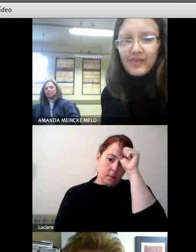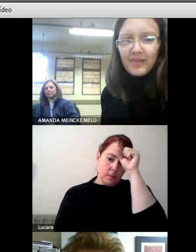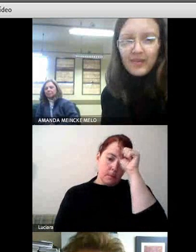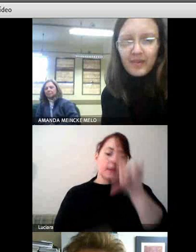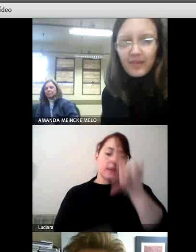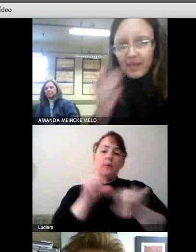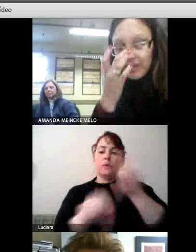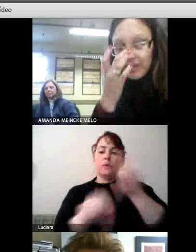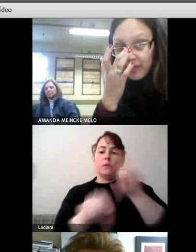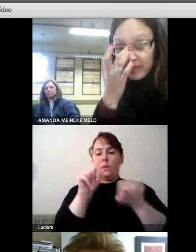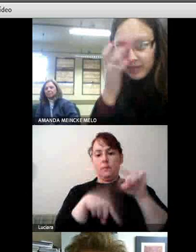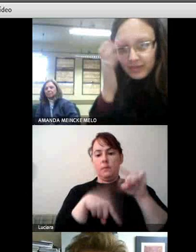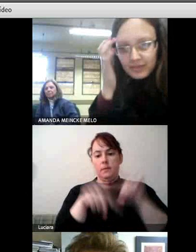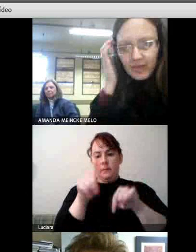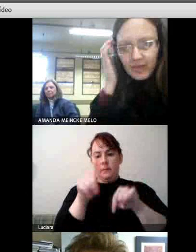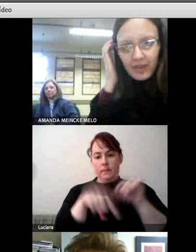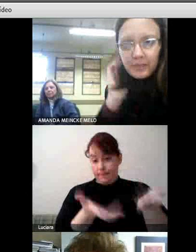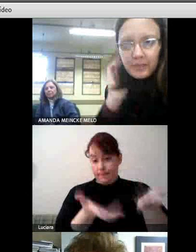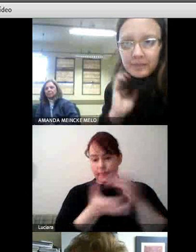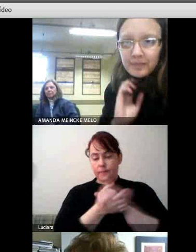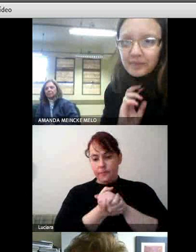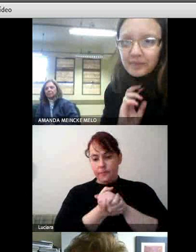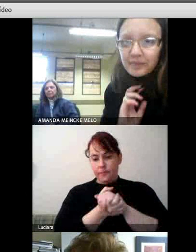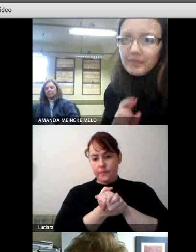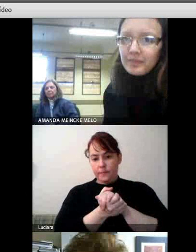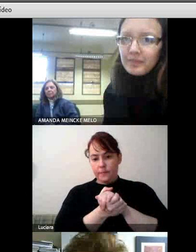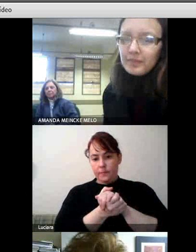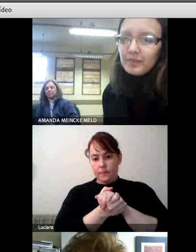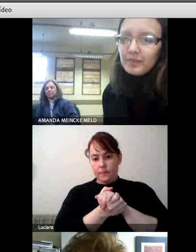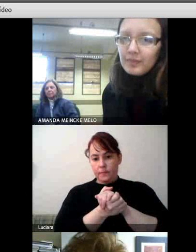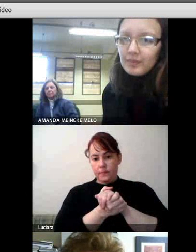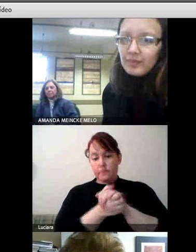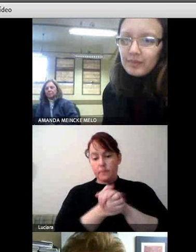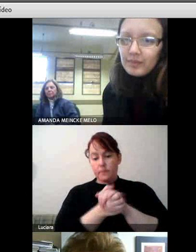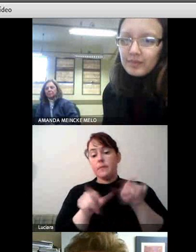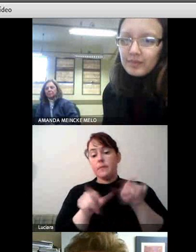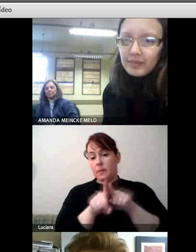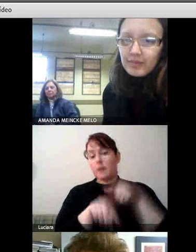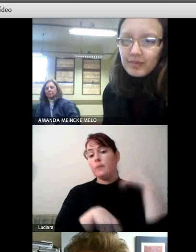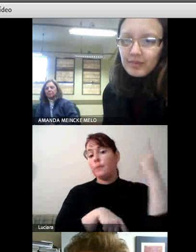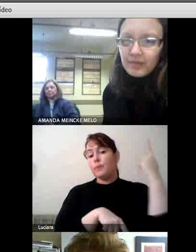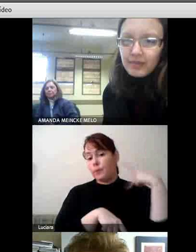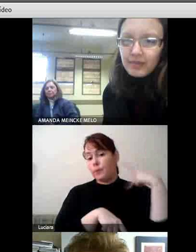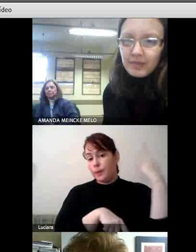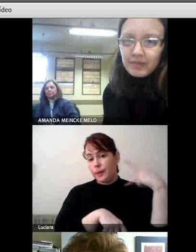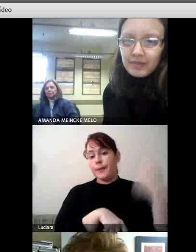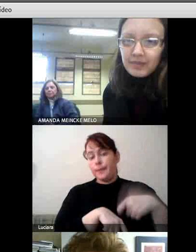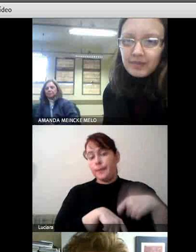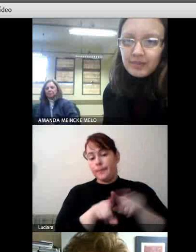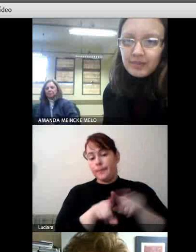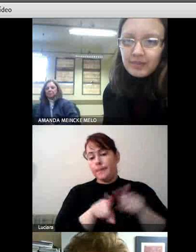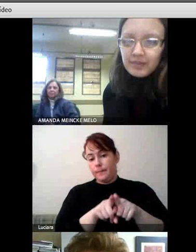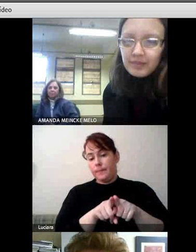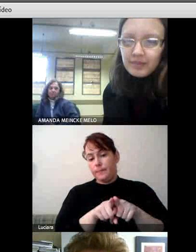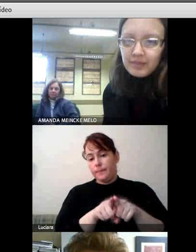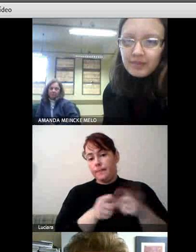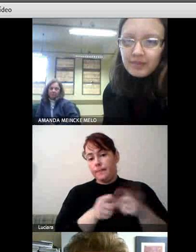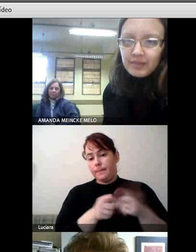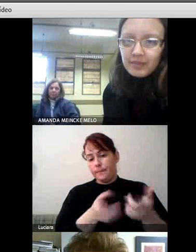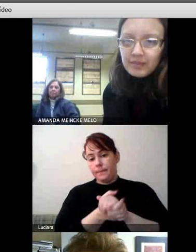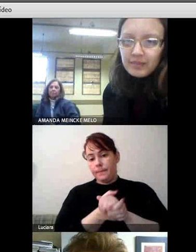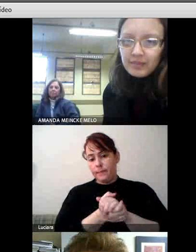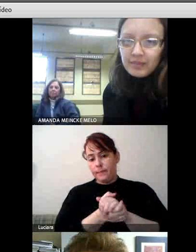rapidamente a mudar o ensino superior. Mas também tem que ter cuidado, porque se o ensino superior, a universidade, faz um